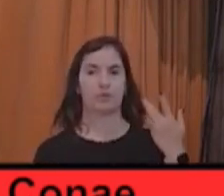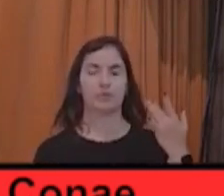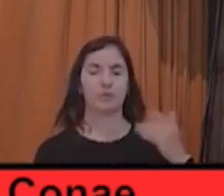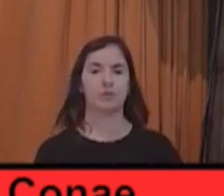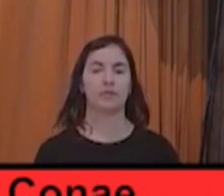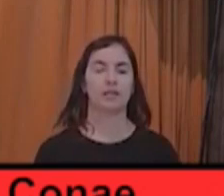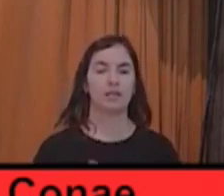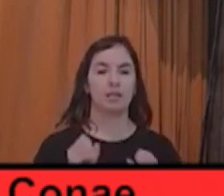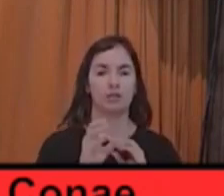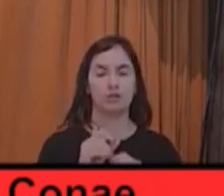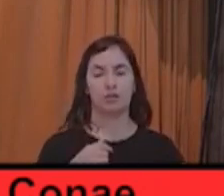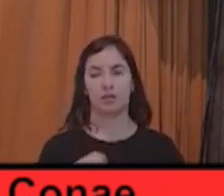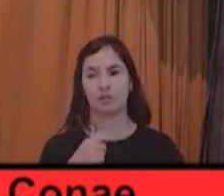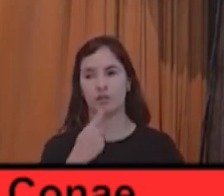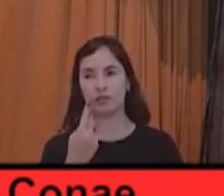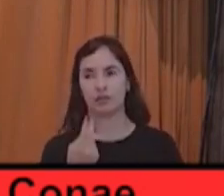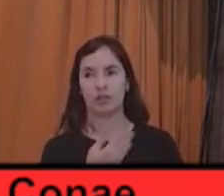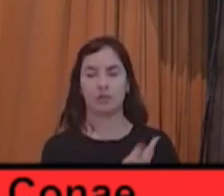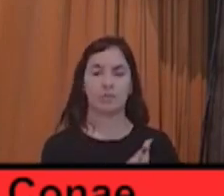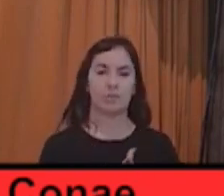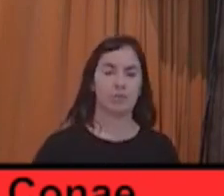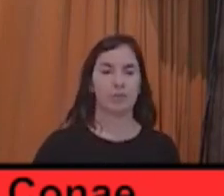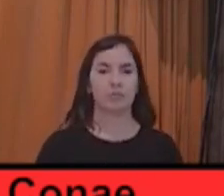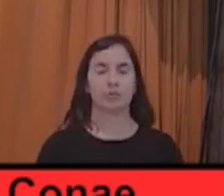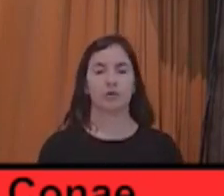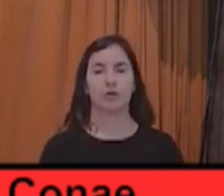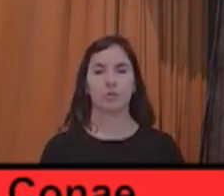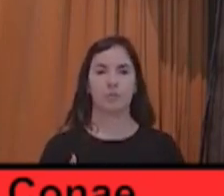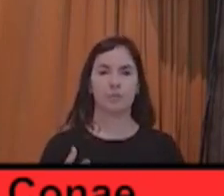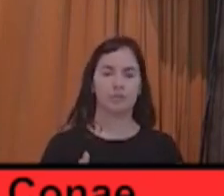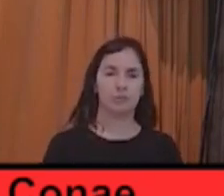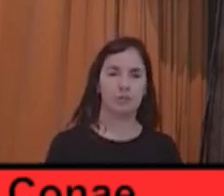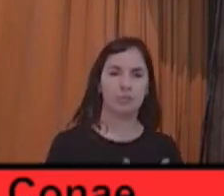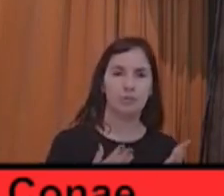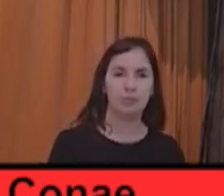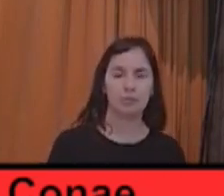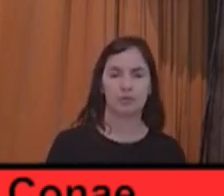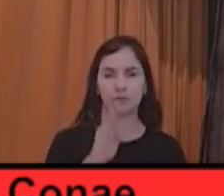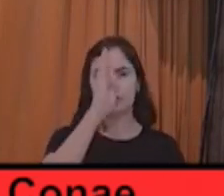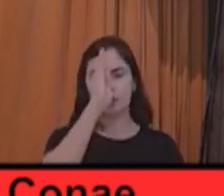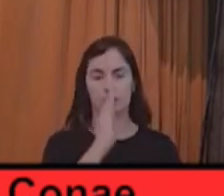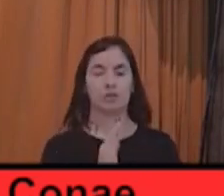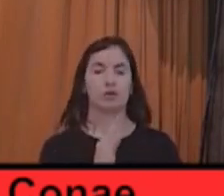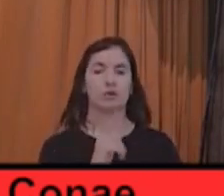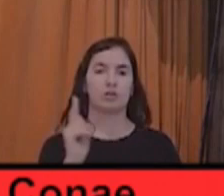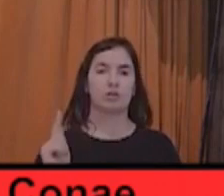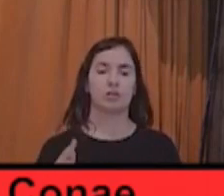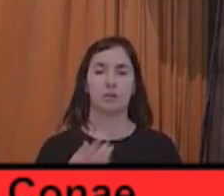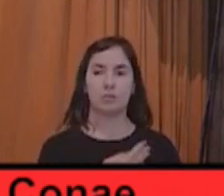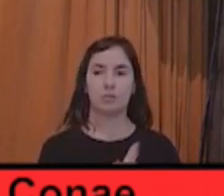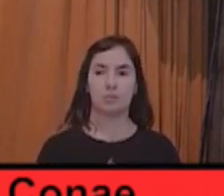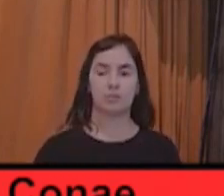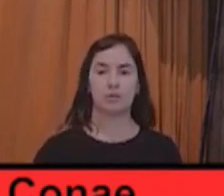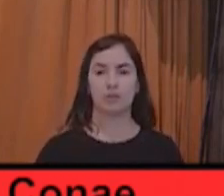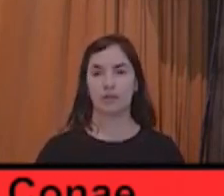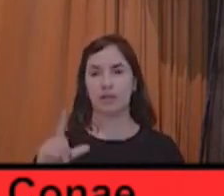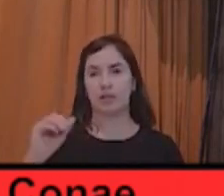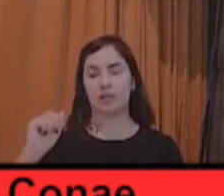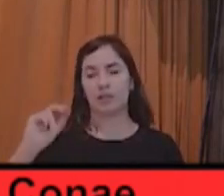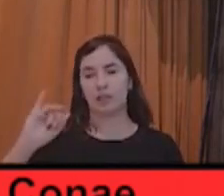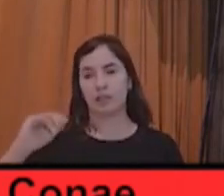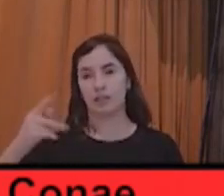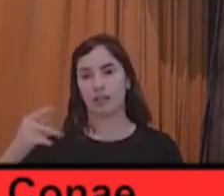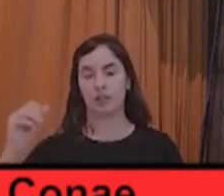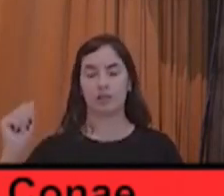que, como eu disse, que seja pública, popular, gratuita, com gestão pública, laica,